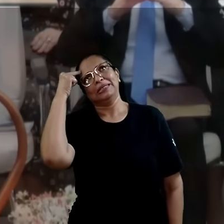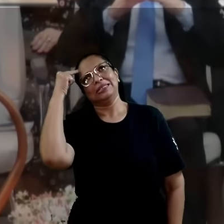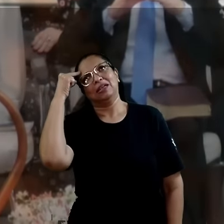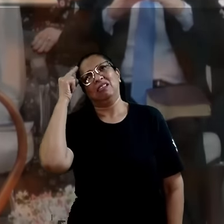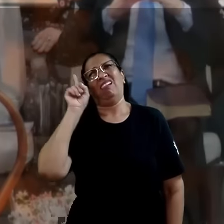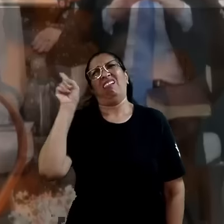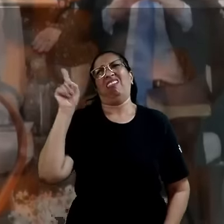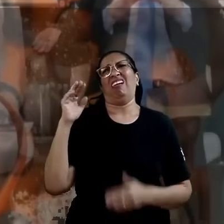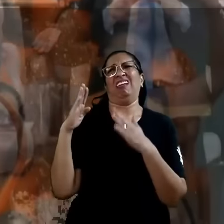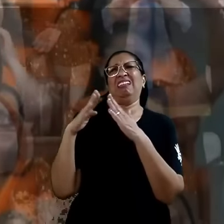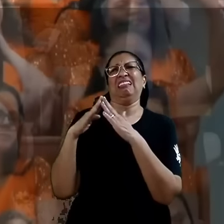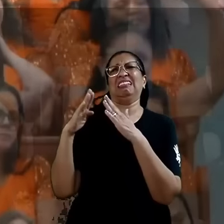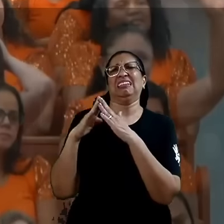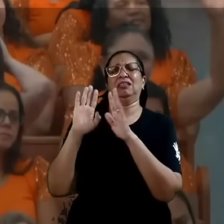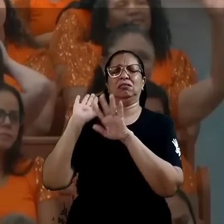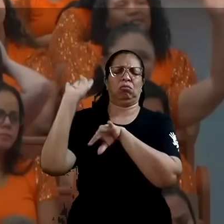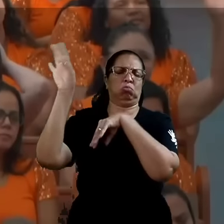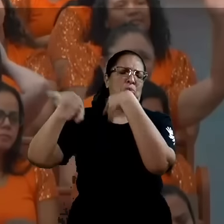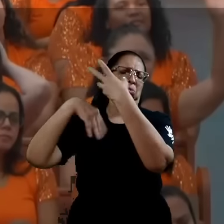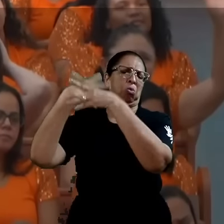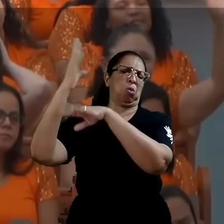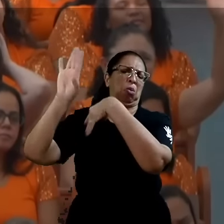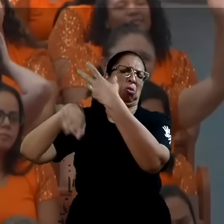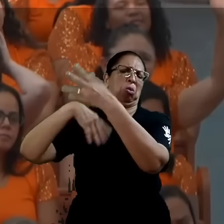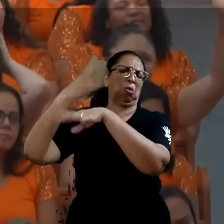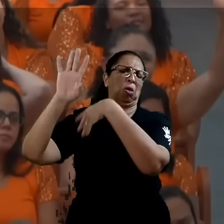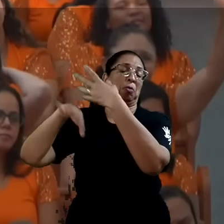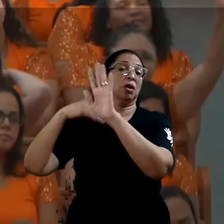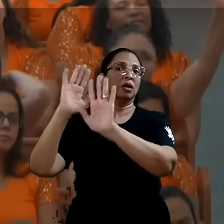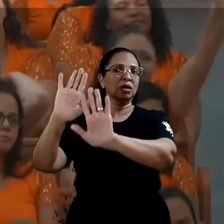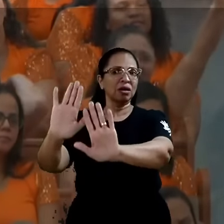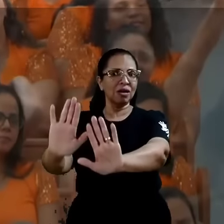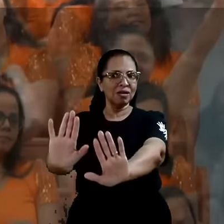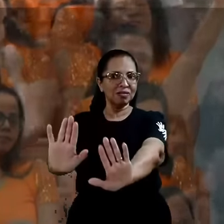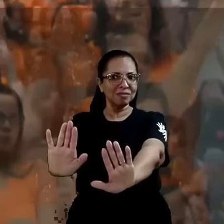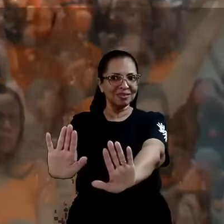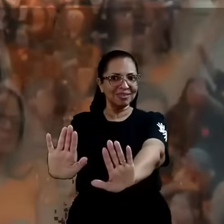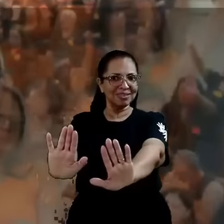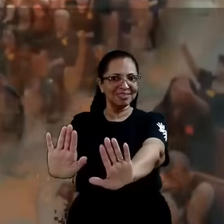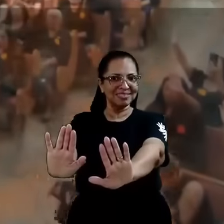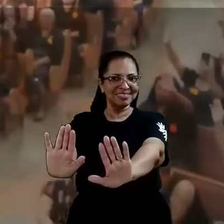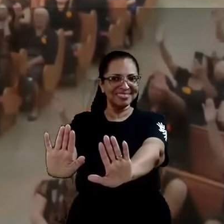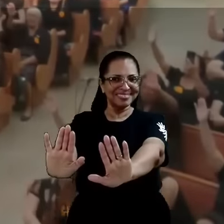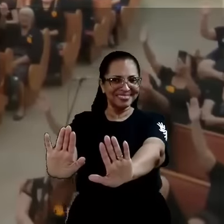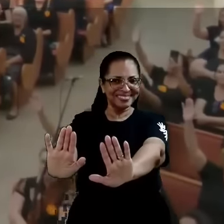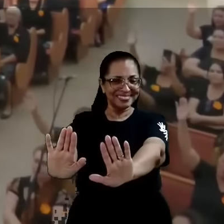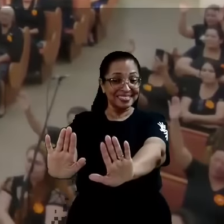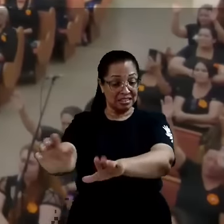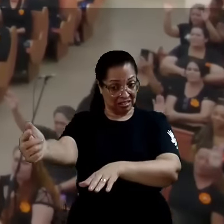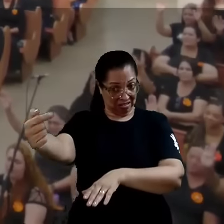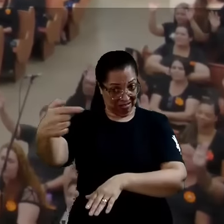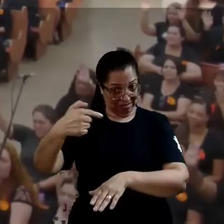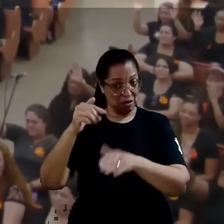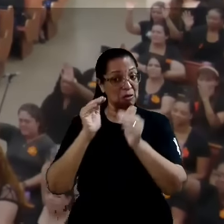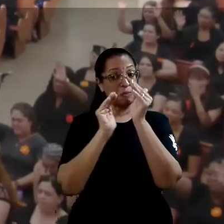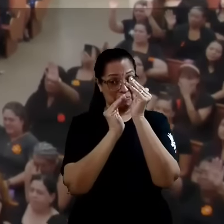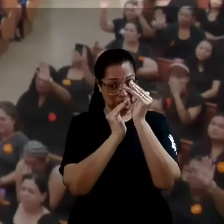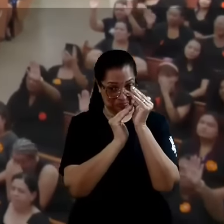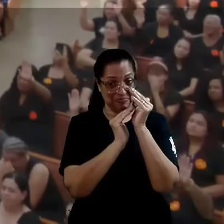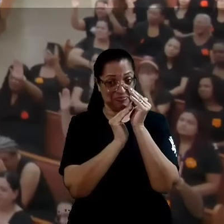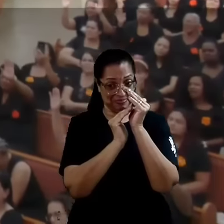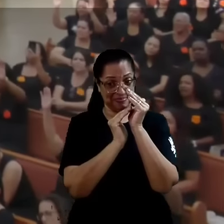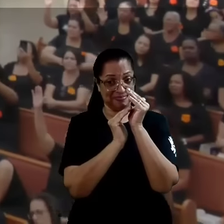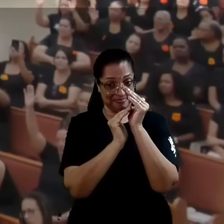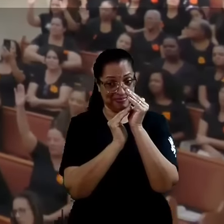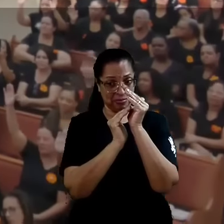linda para marchar dentro da tua casa com você ele não quis vir para para ver os crentes marchar aqui